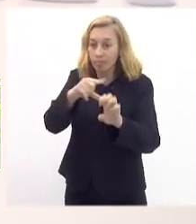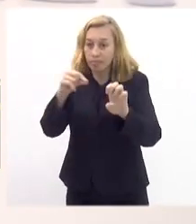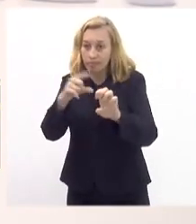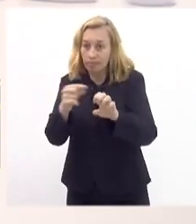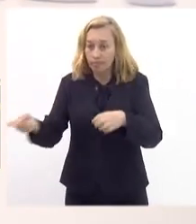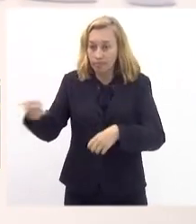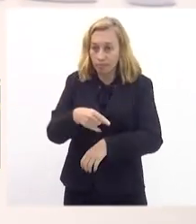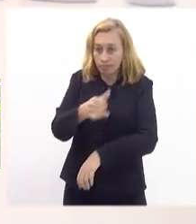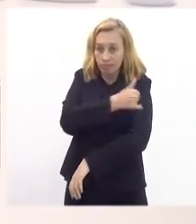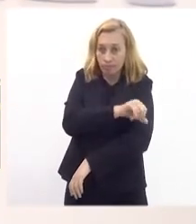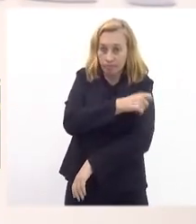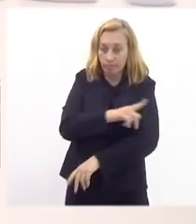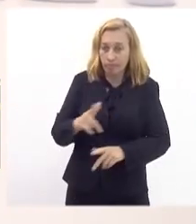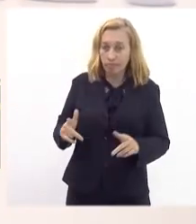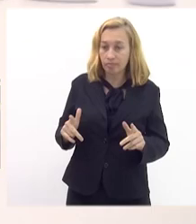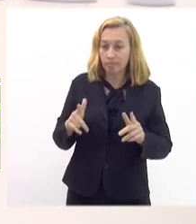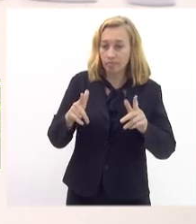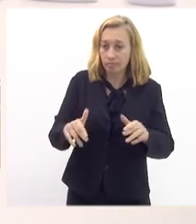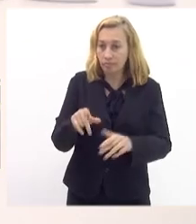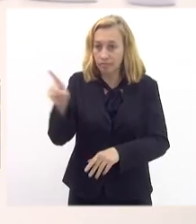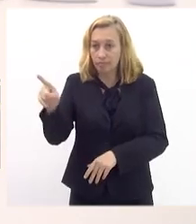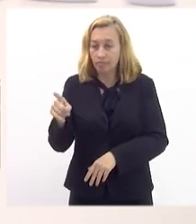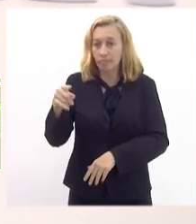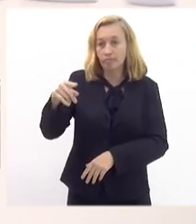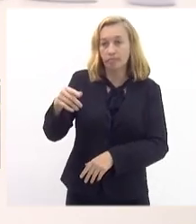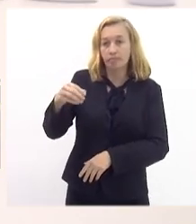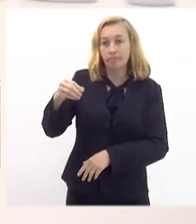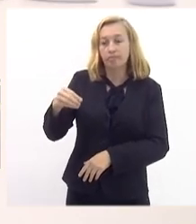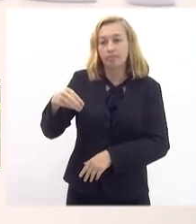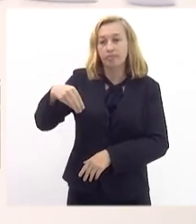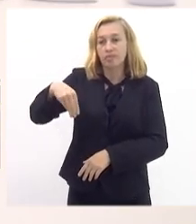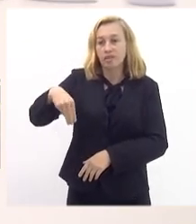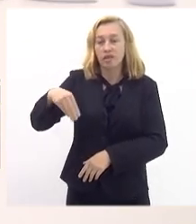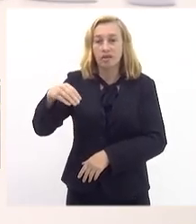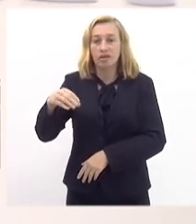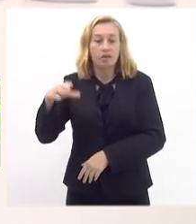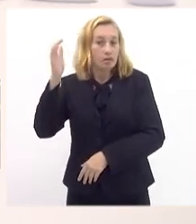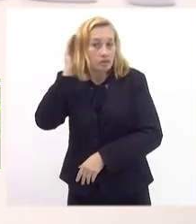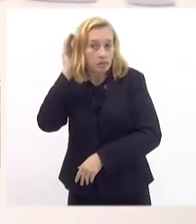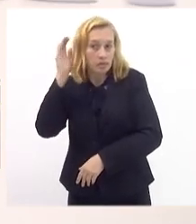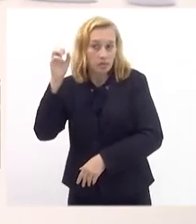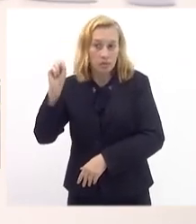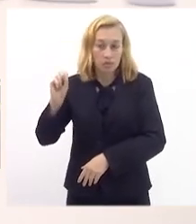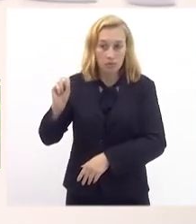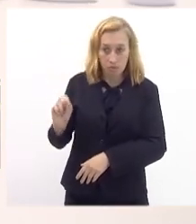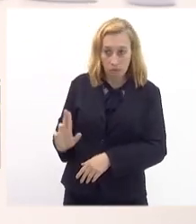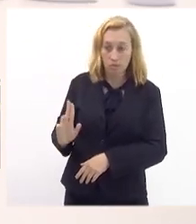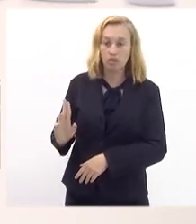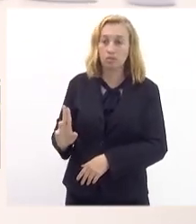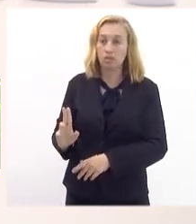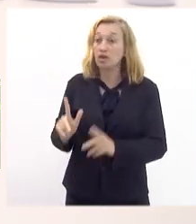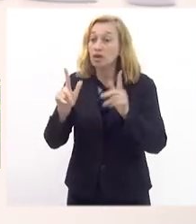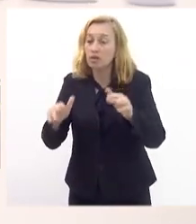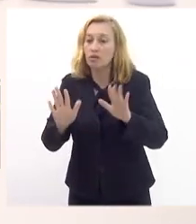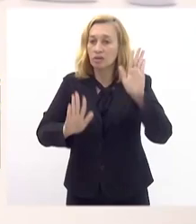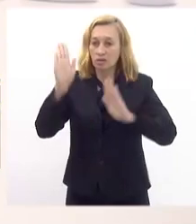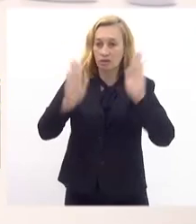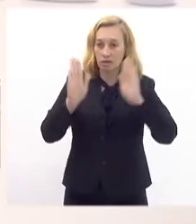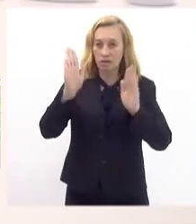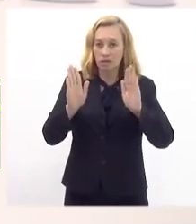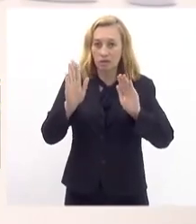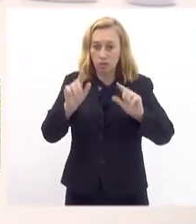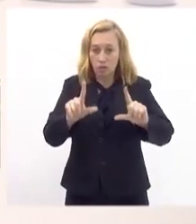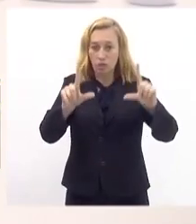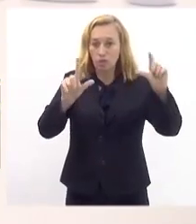que viria para o rio que atuam no mesmo leilão já foi para o Mato Grosso já está no Mato Grosso e esse o processo a mesma licitação que foi feito um vídeo